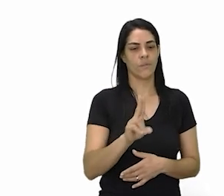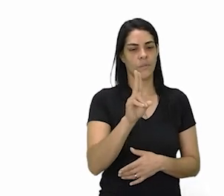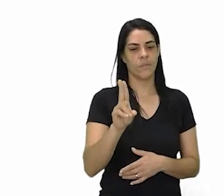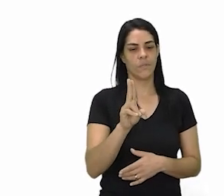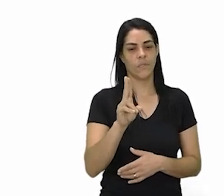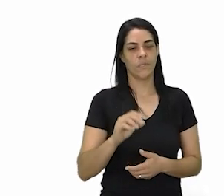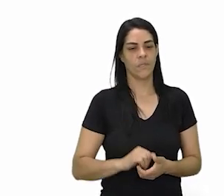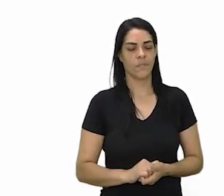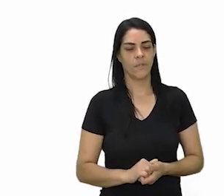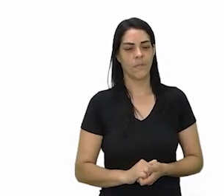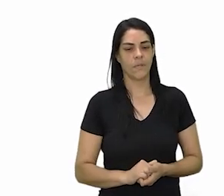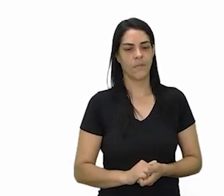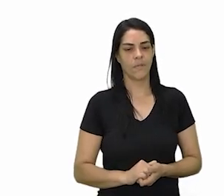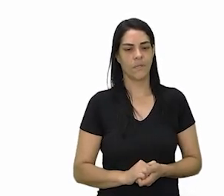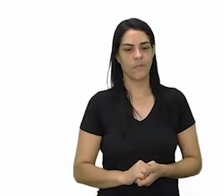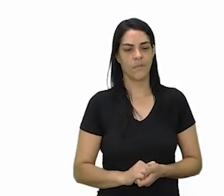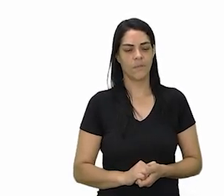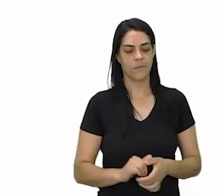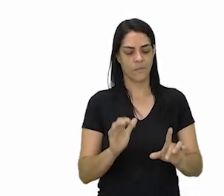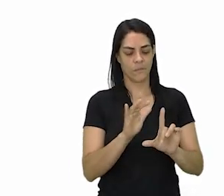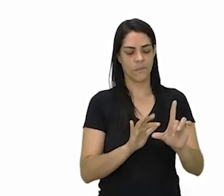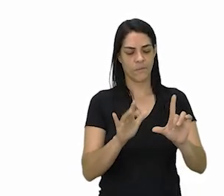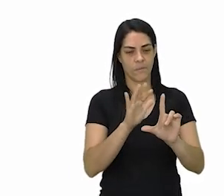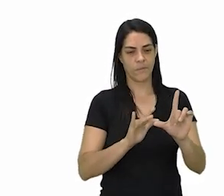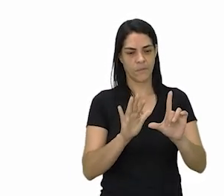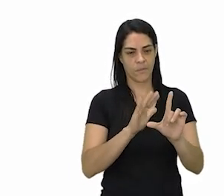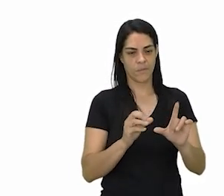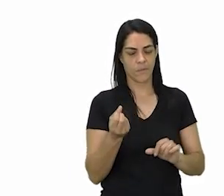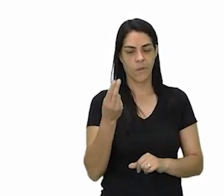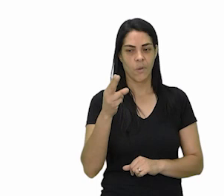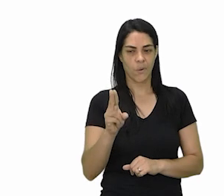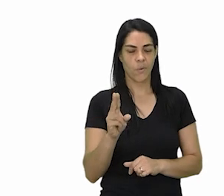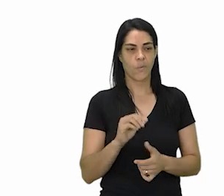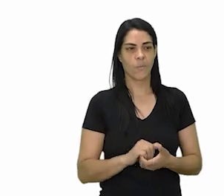aqui o QR Code ou acessar